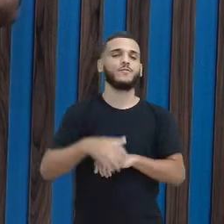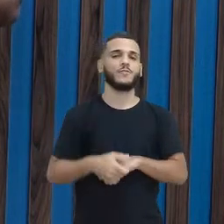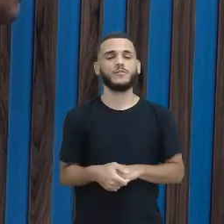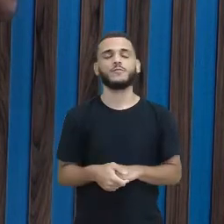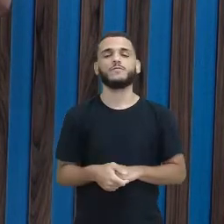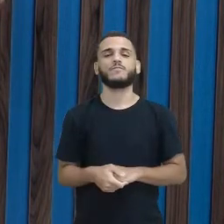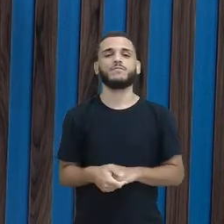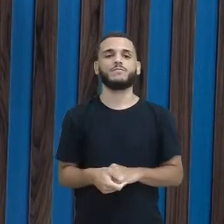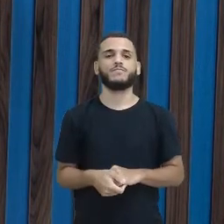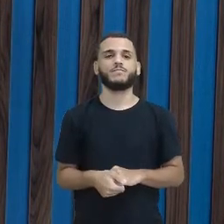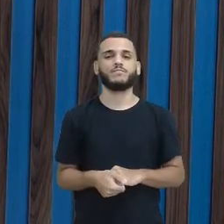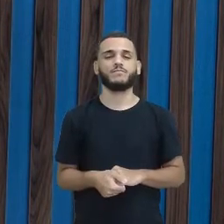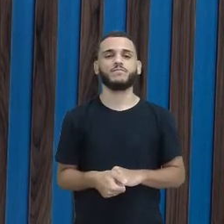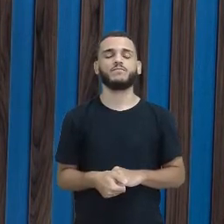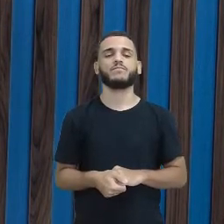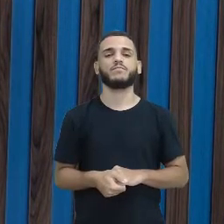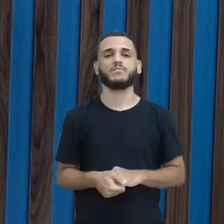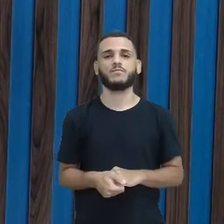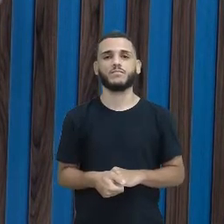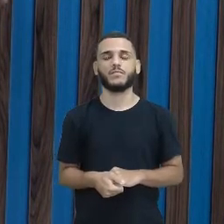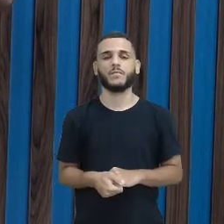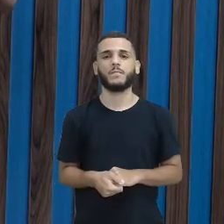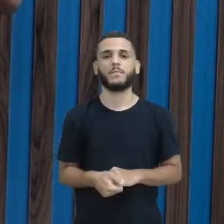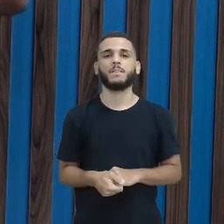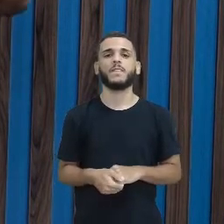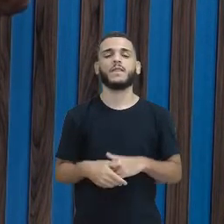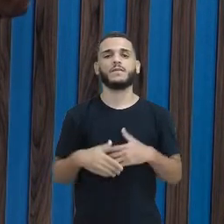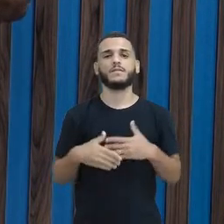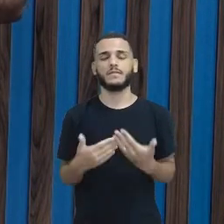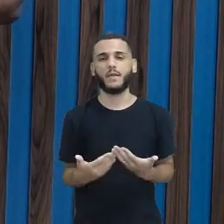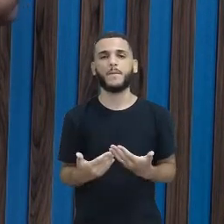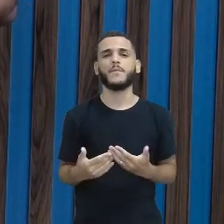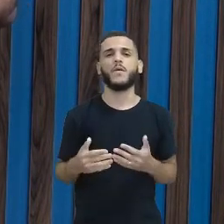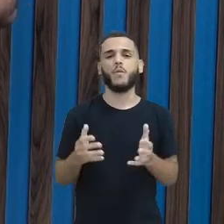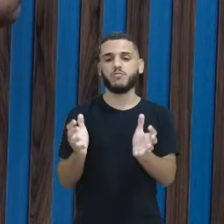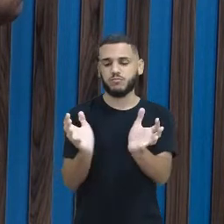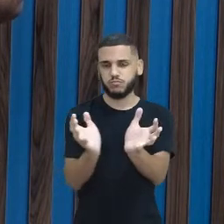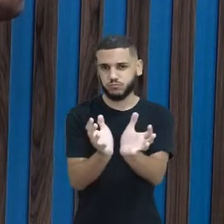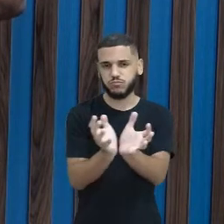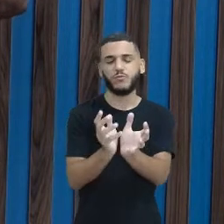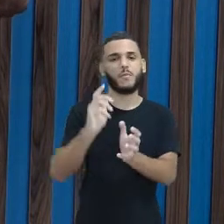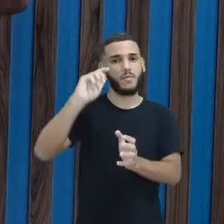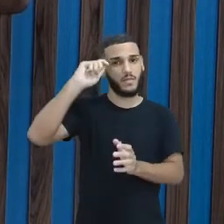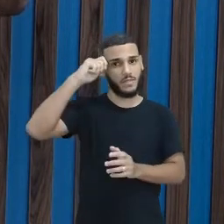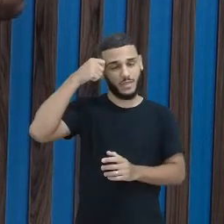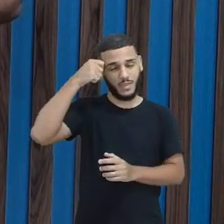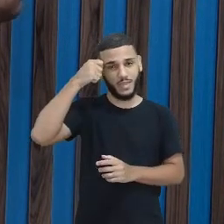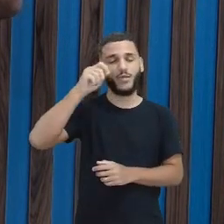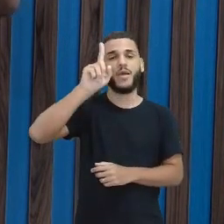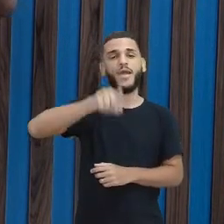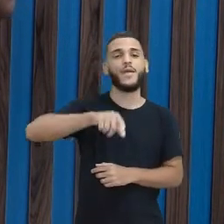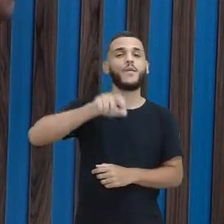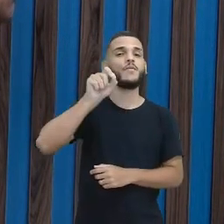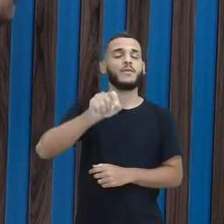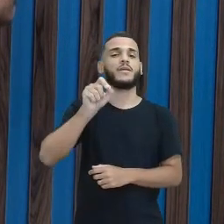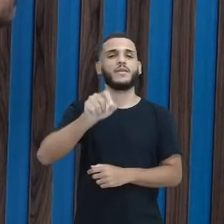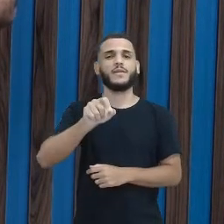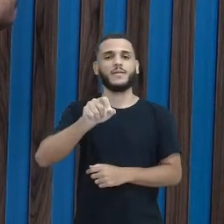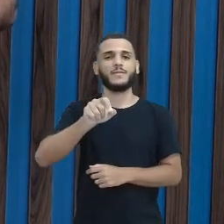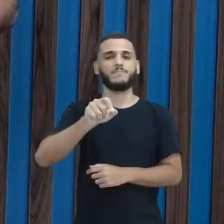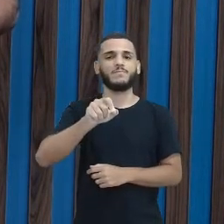pardos e pardas, né, mas essa população ainda é